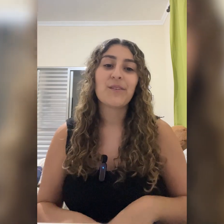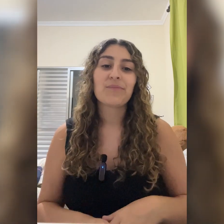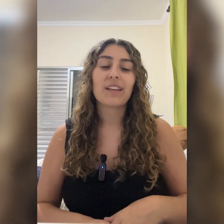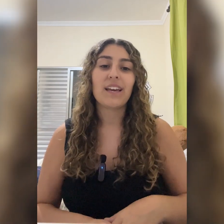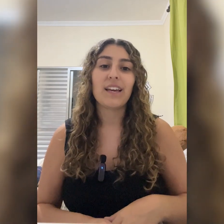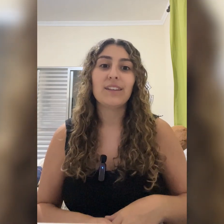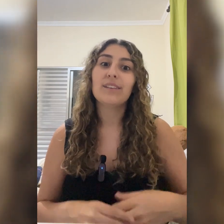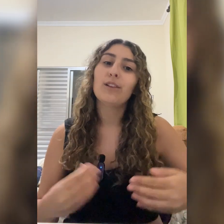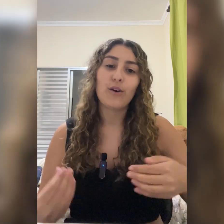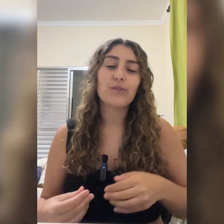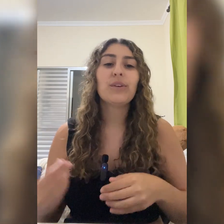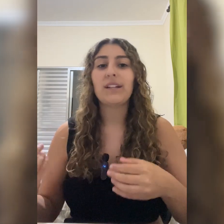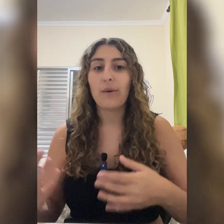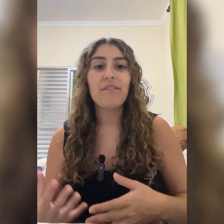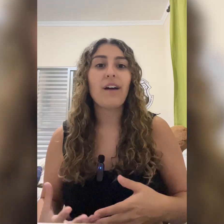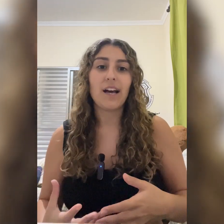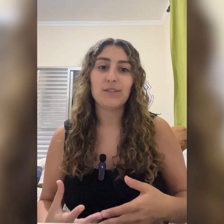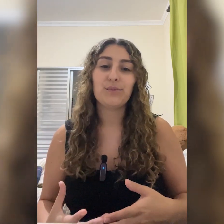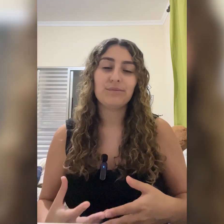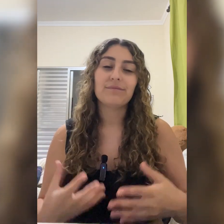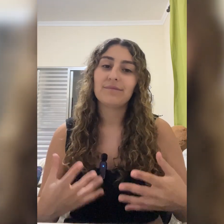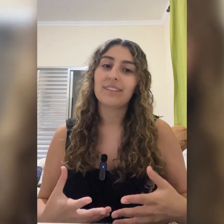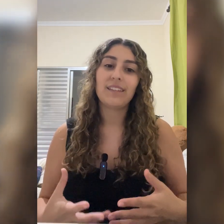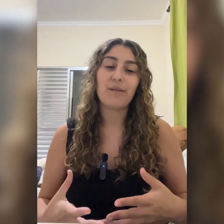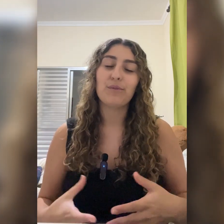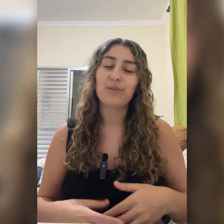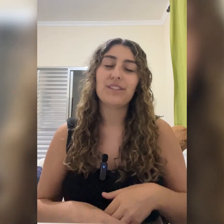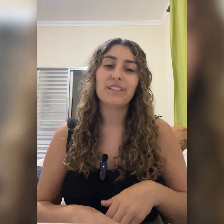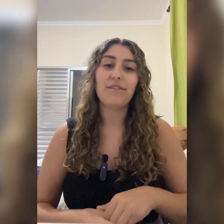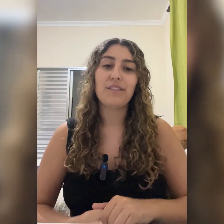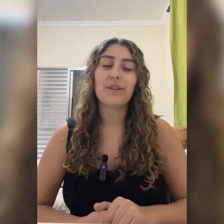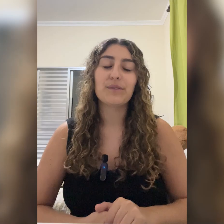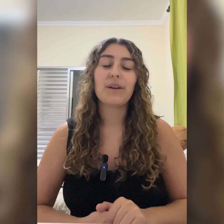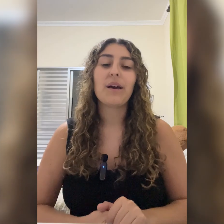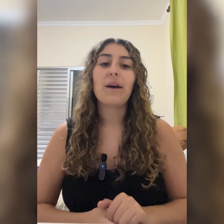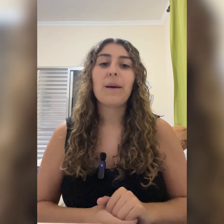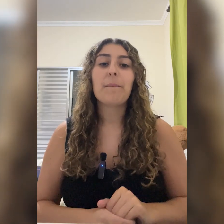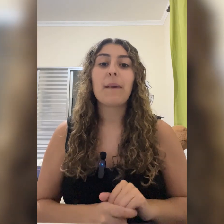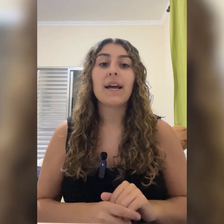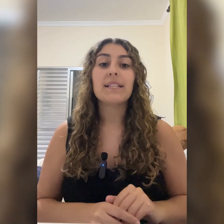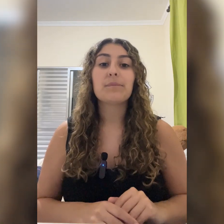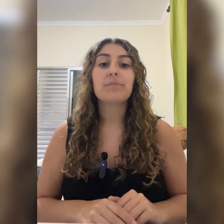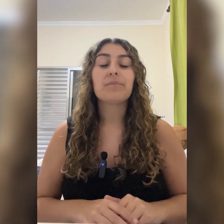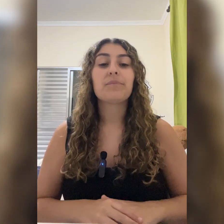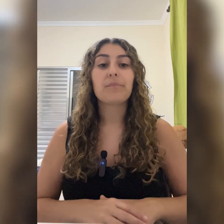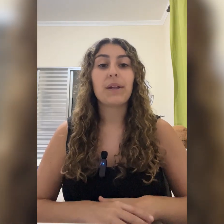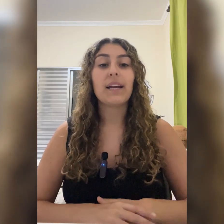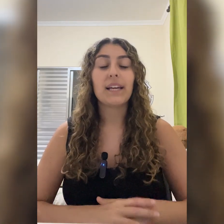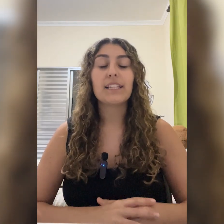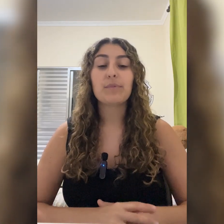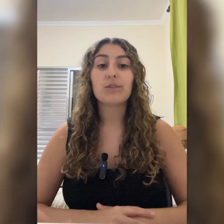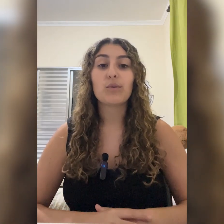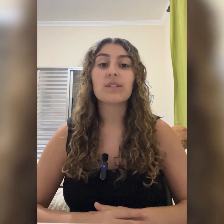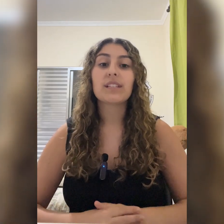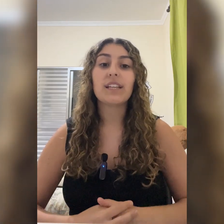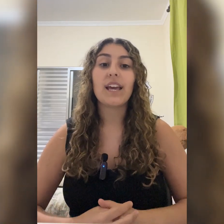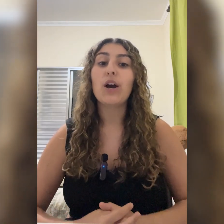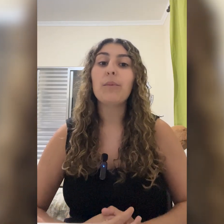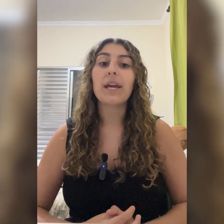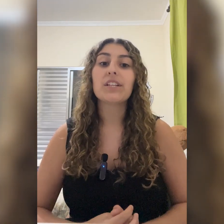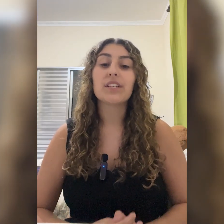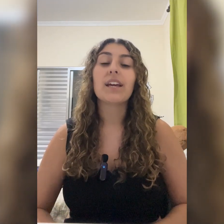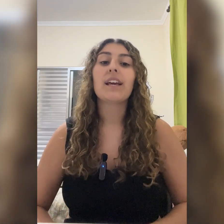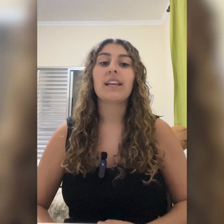né? Lógico que não é fácil, tem muitos desafios, mas para aquelas pessoas